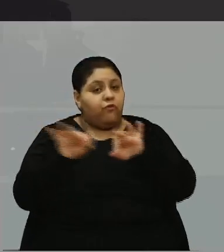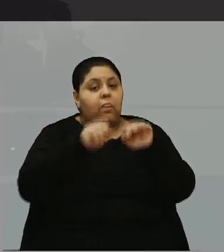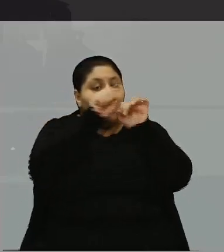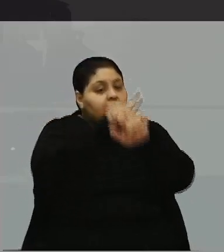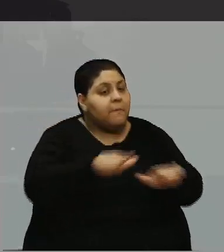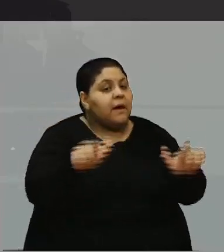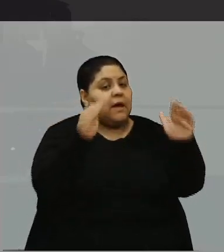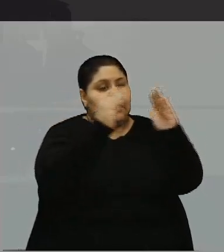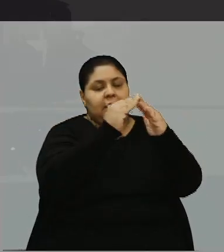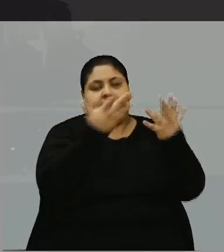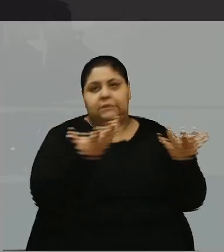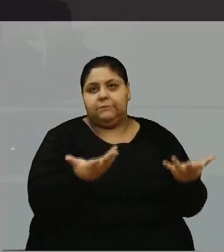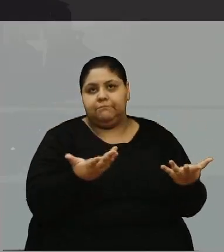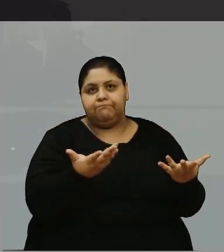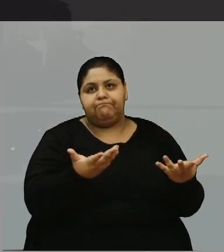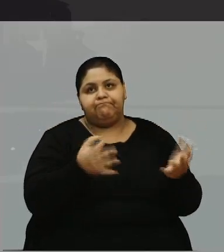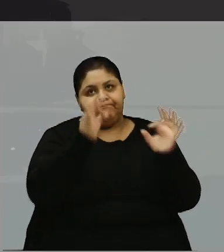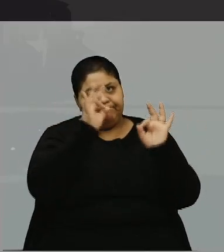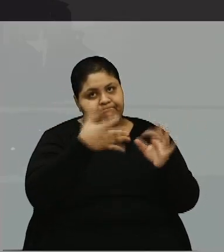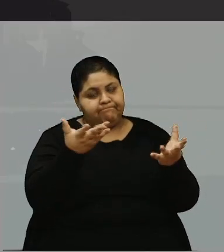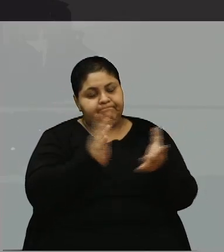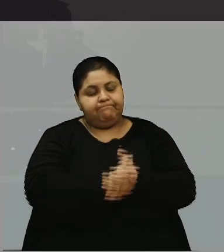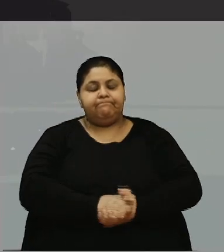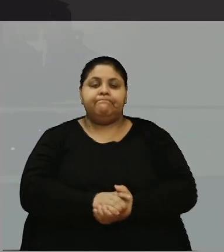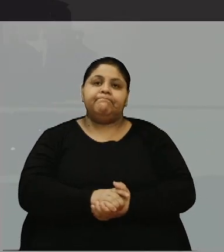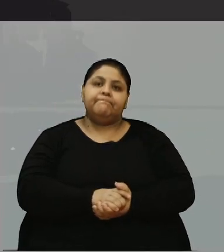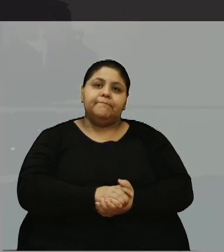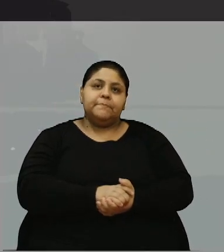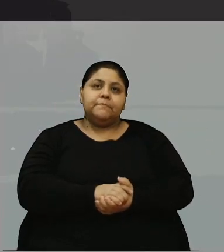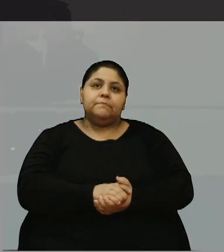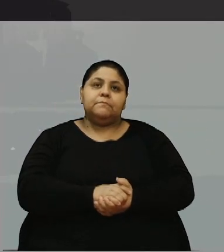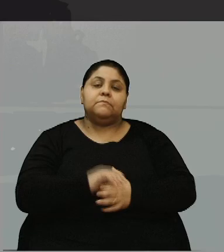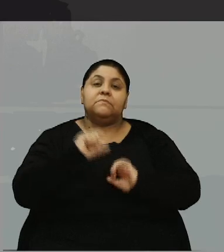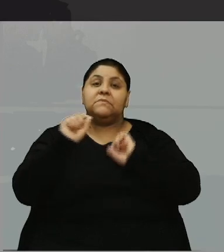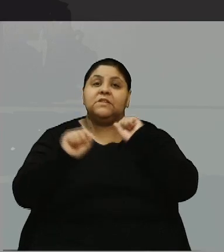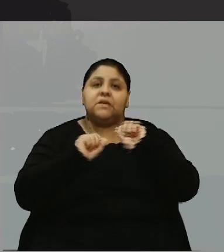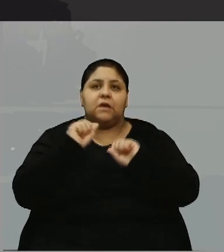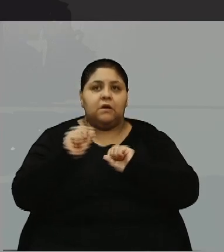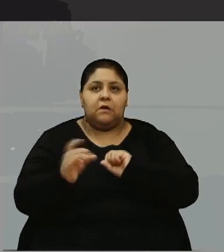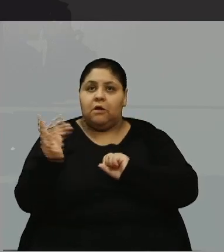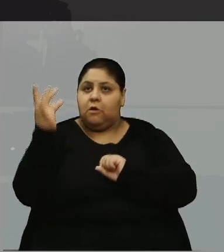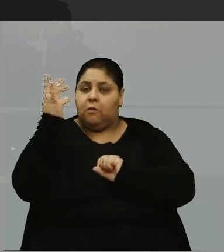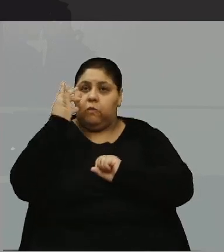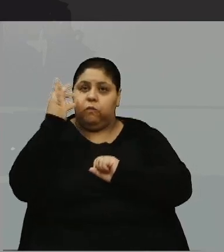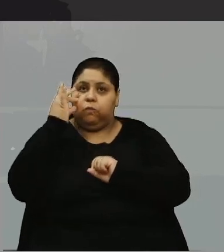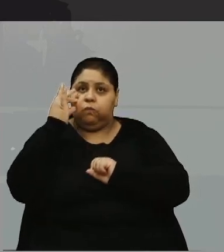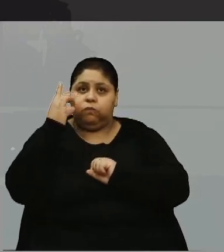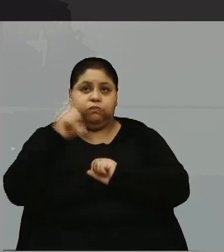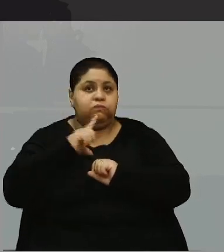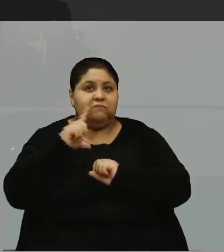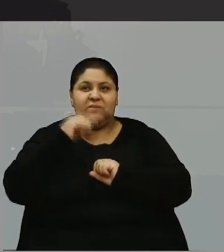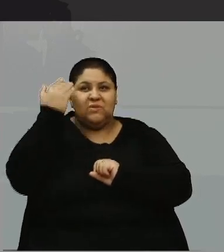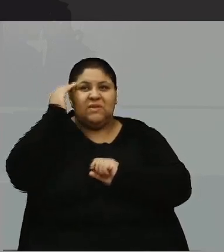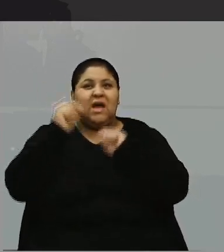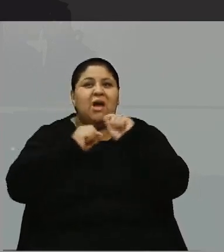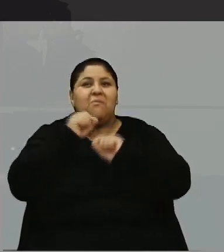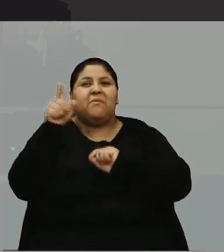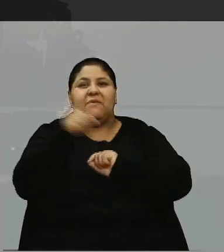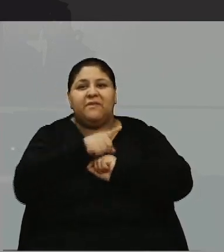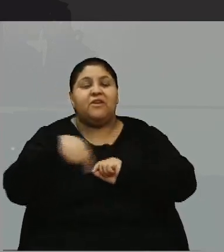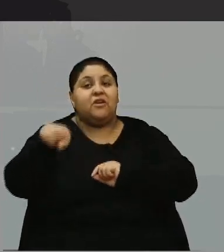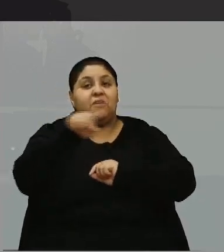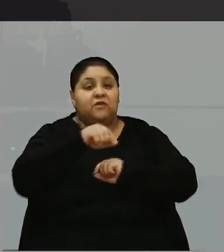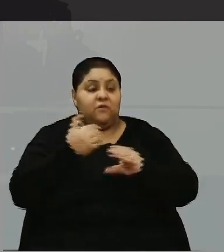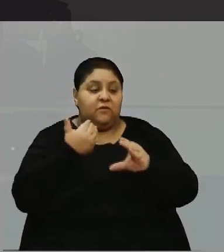alagou durante a semana. Certo? Então, pessoal, quem não esteve lá embaixo não tem noção do que é. A gente